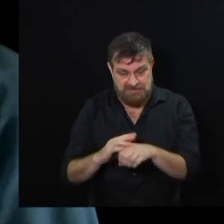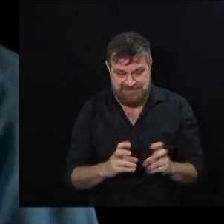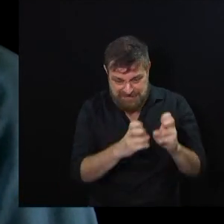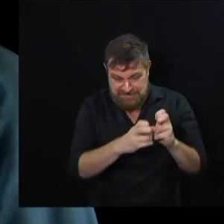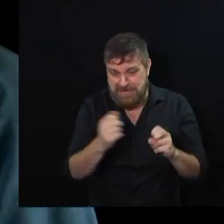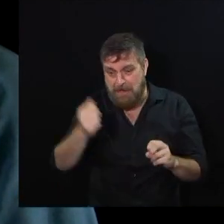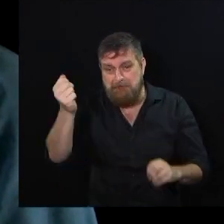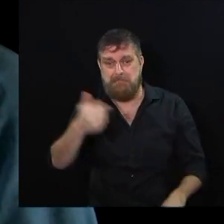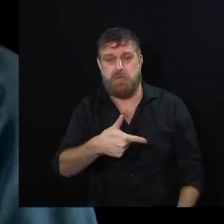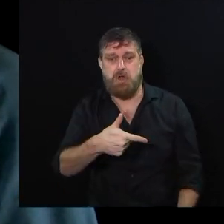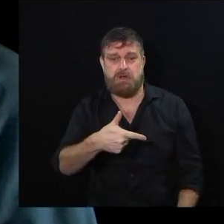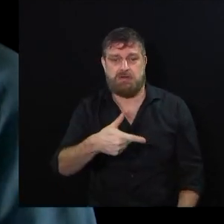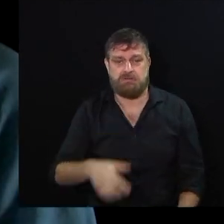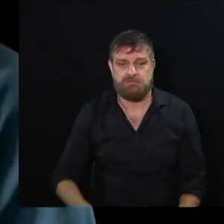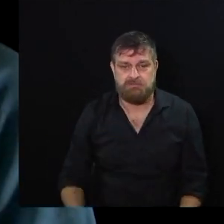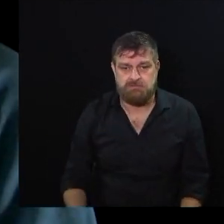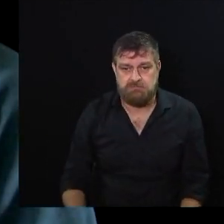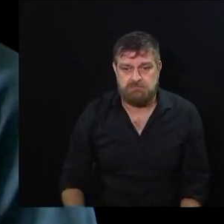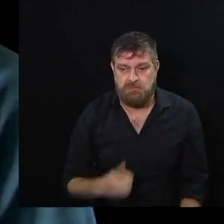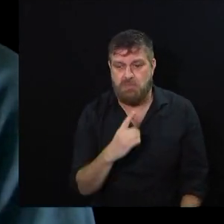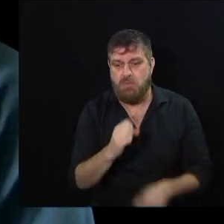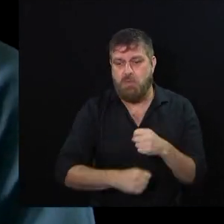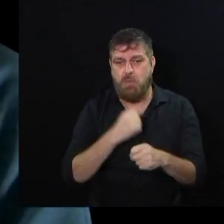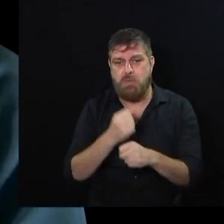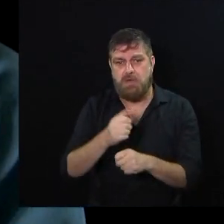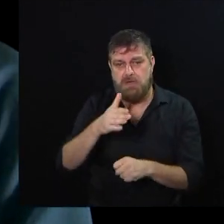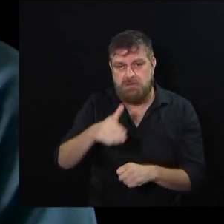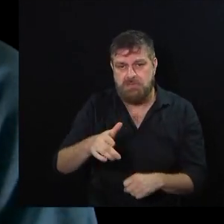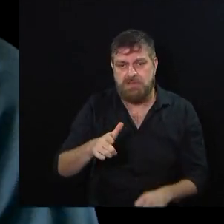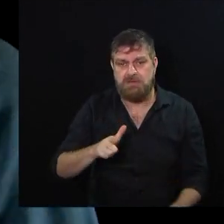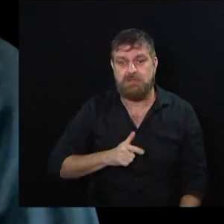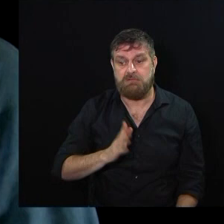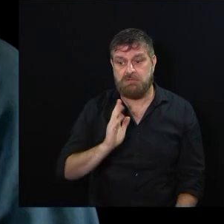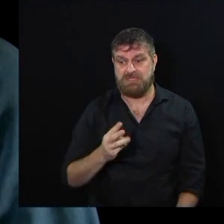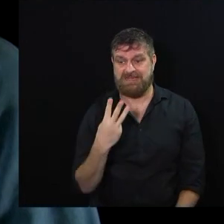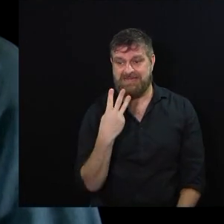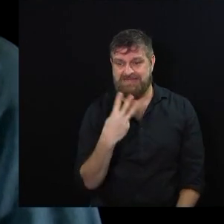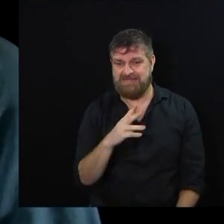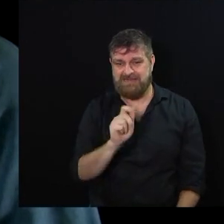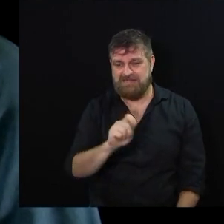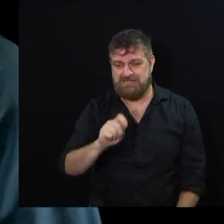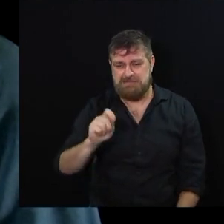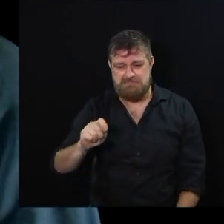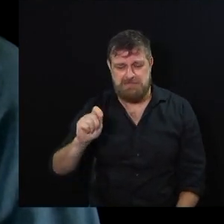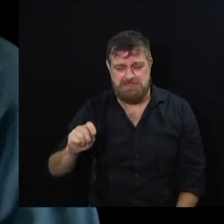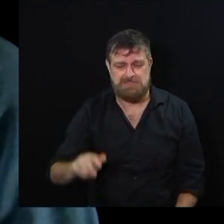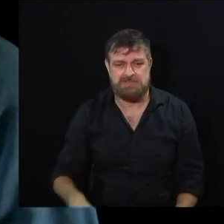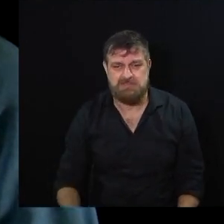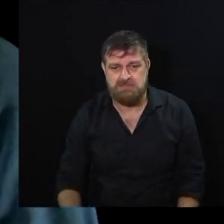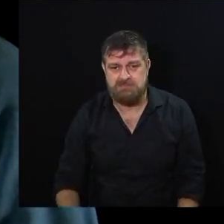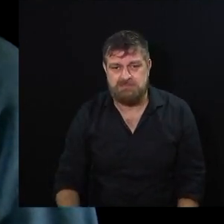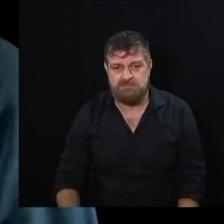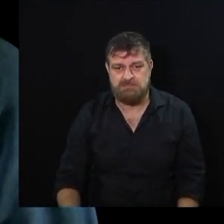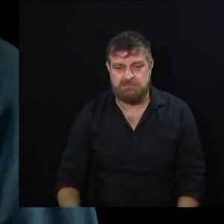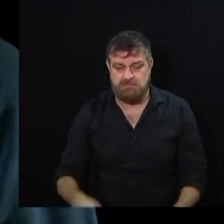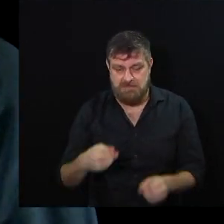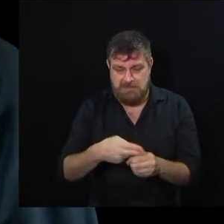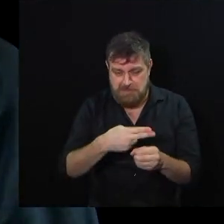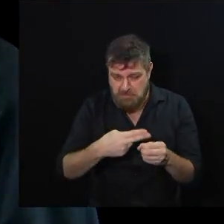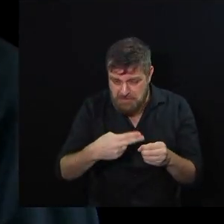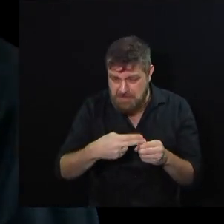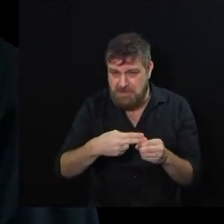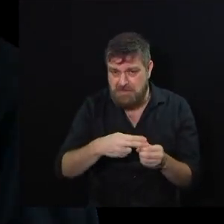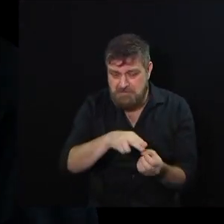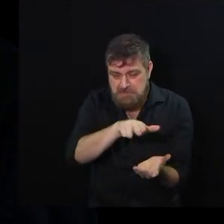Daqui foi um ano e meio, o câncer, eu fiquei 3 meses, 4 meses, eu sarei. Fui na Unicamp, sarei.